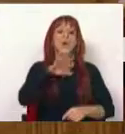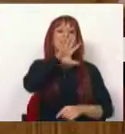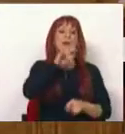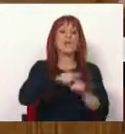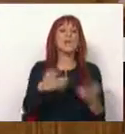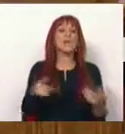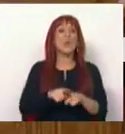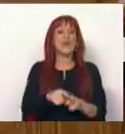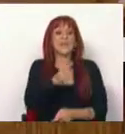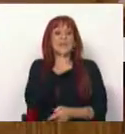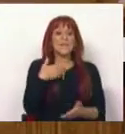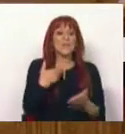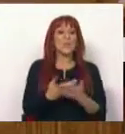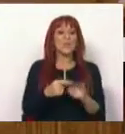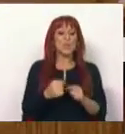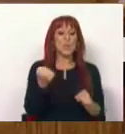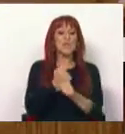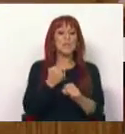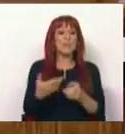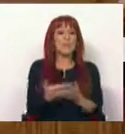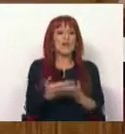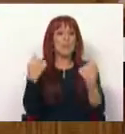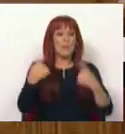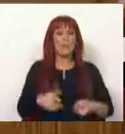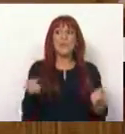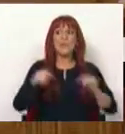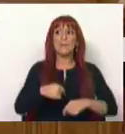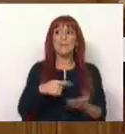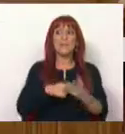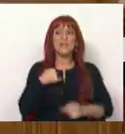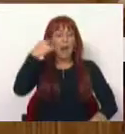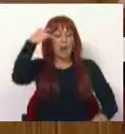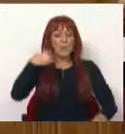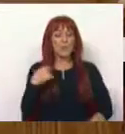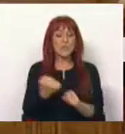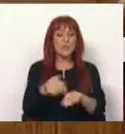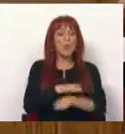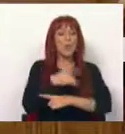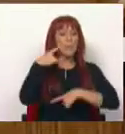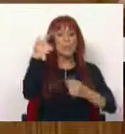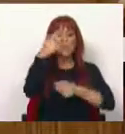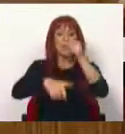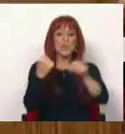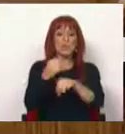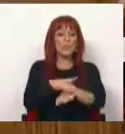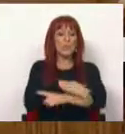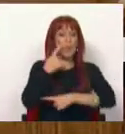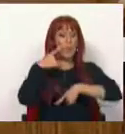famílias acabou por ser decisivo para o desempenho da economia, mas também é preciso ter presente que os funcionários públicos, os trabalhadores da